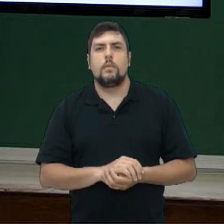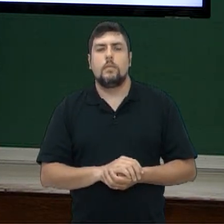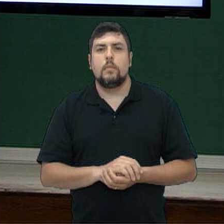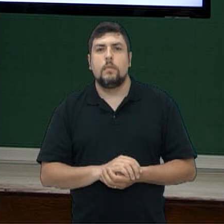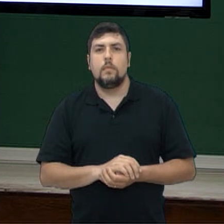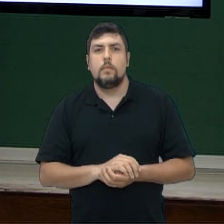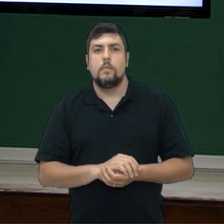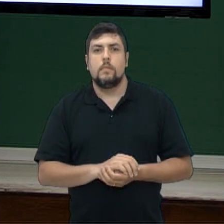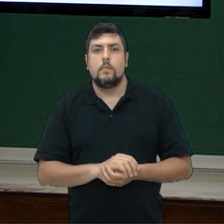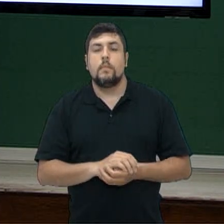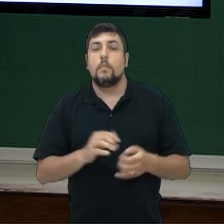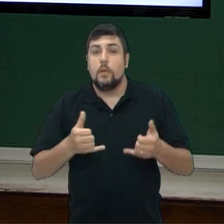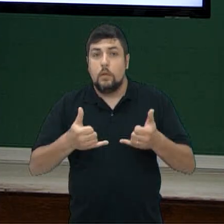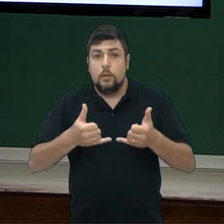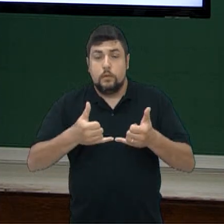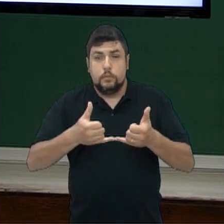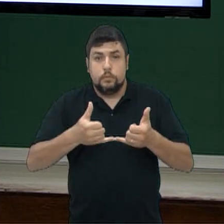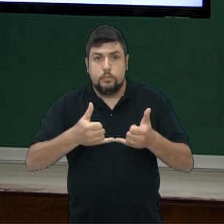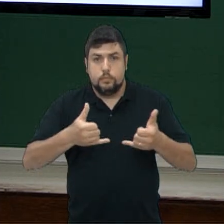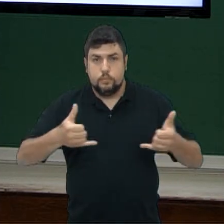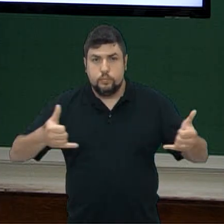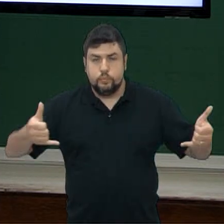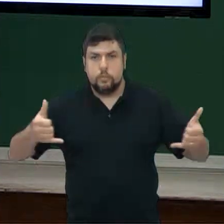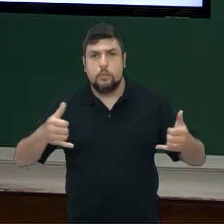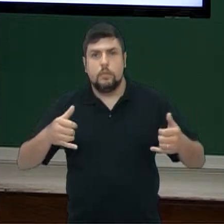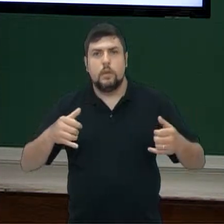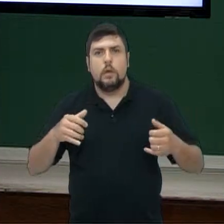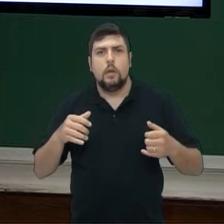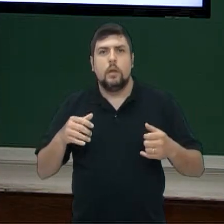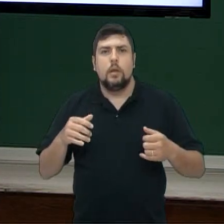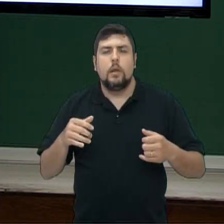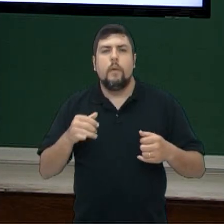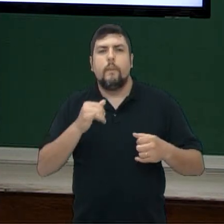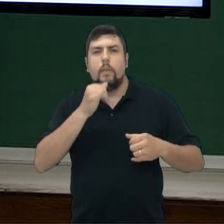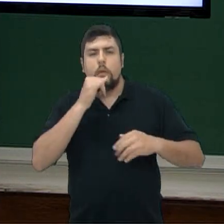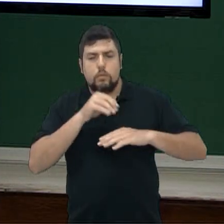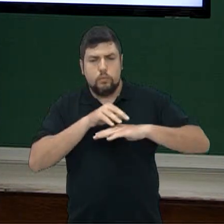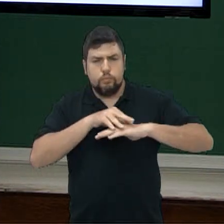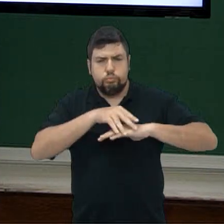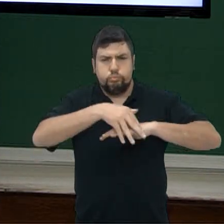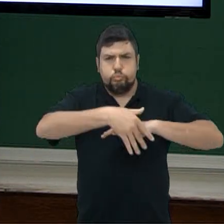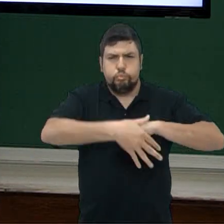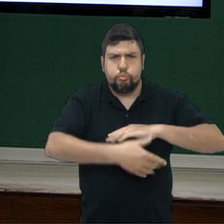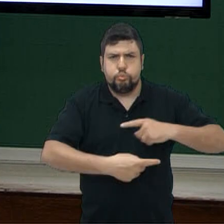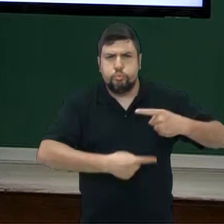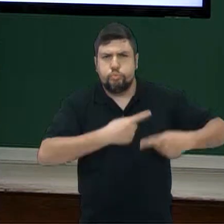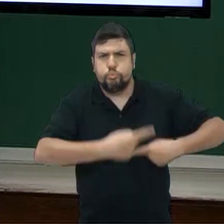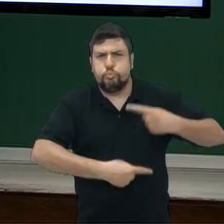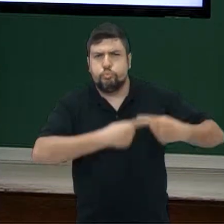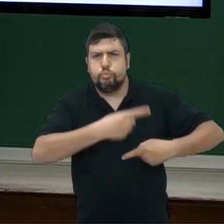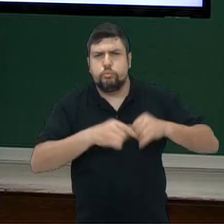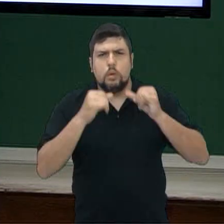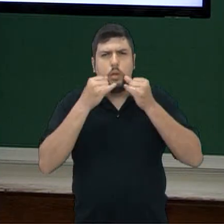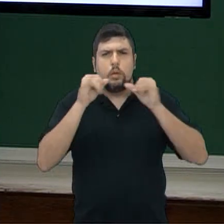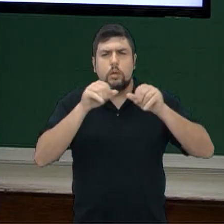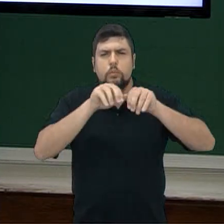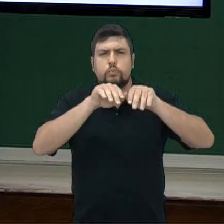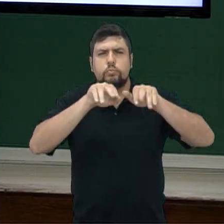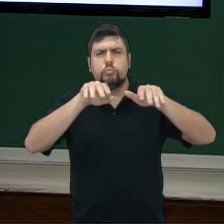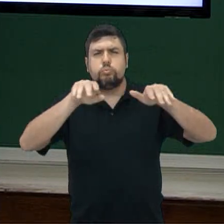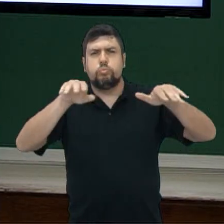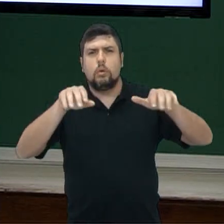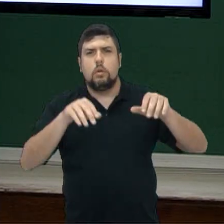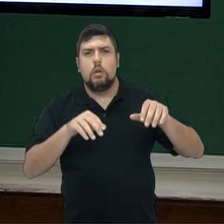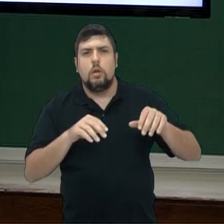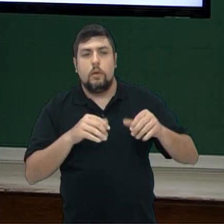de transmissão, de linhas de transmissão, de grandes voltagens, né, que vem da usina até os centros de distribuição de energia, né, a espessura é